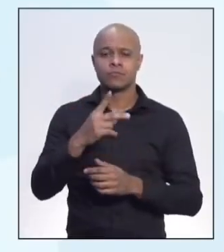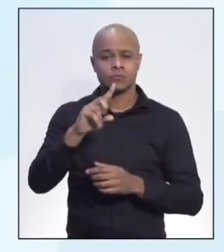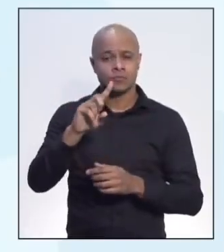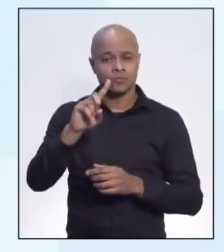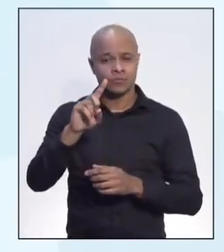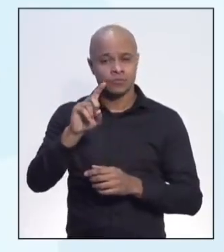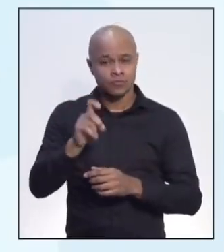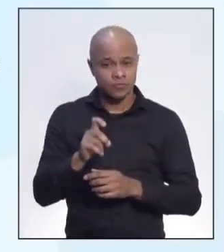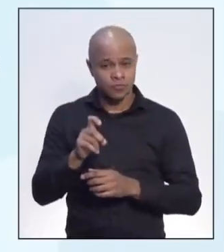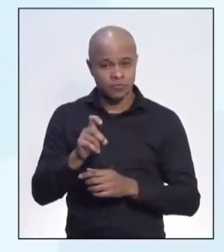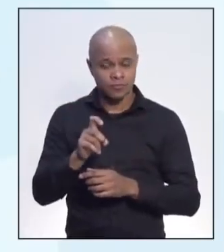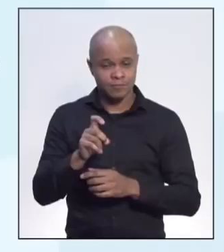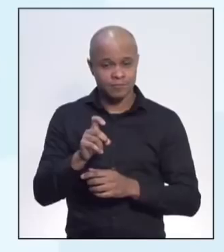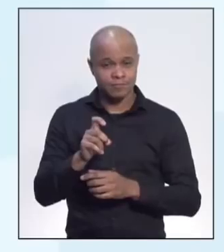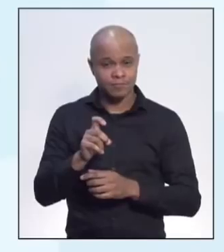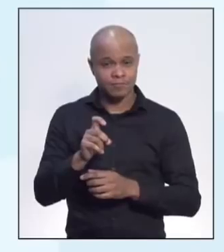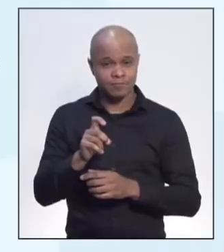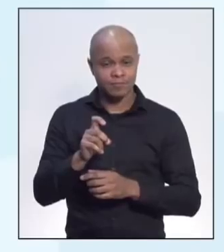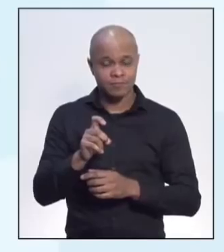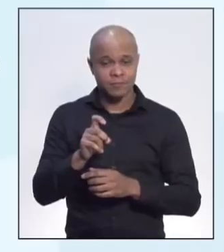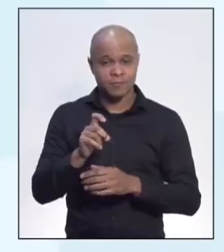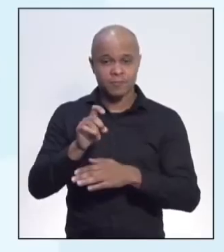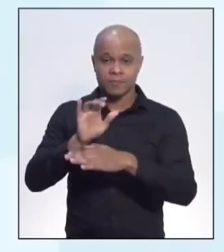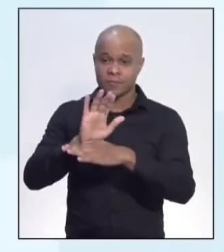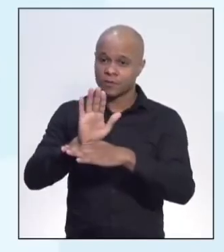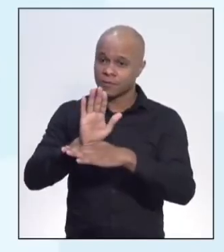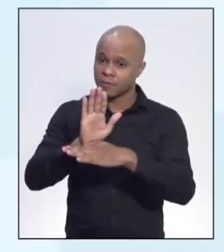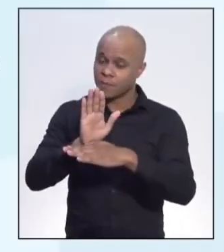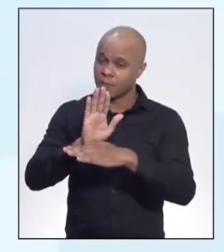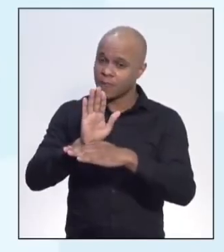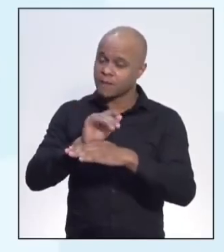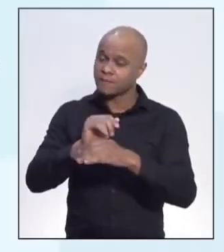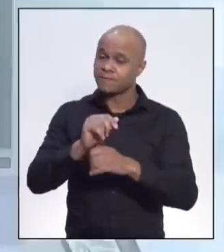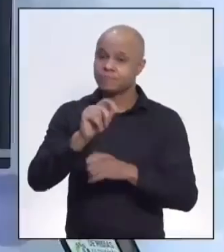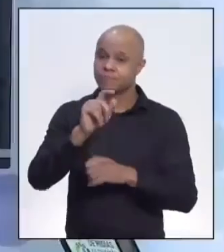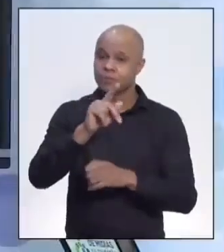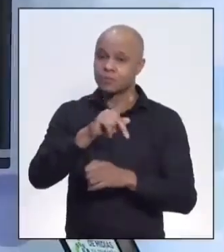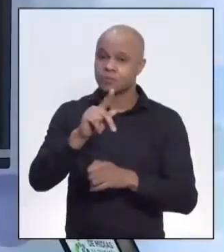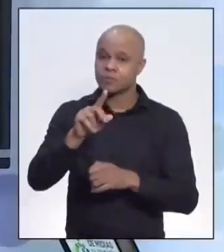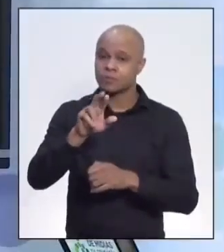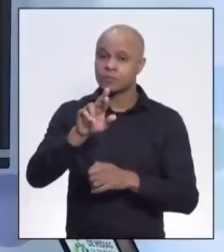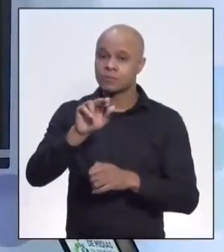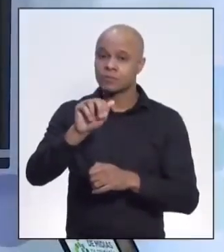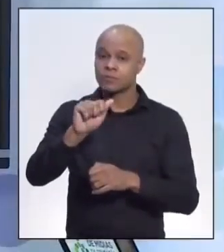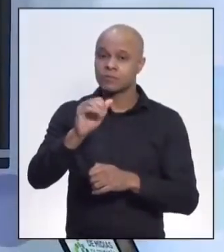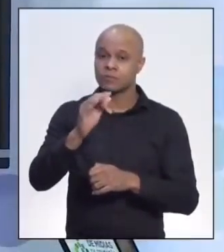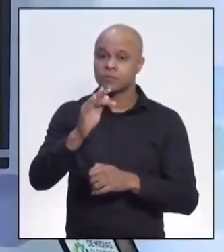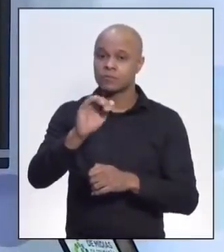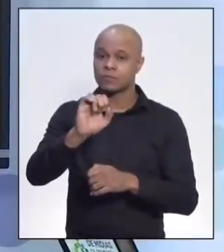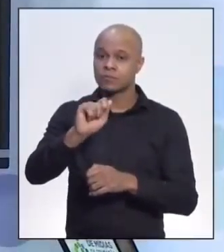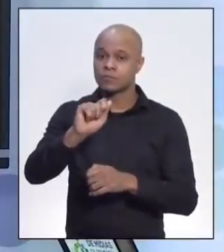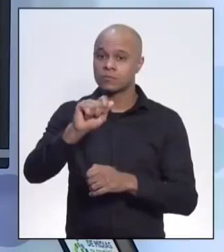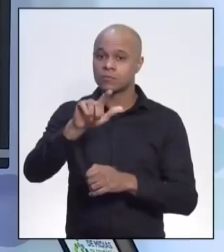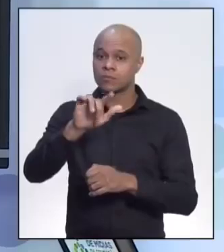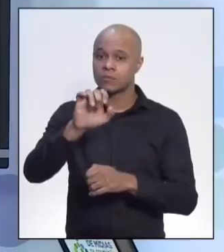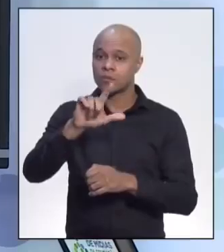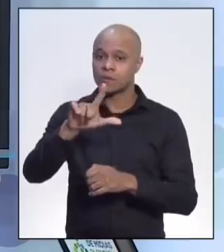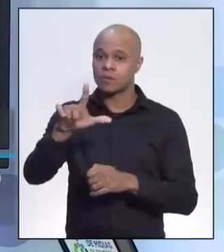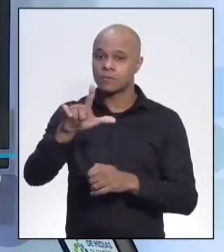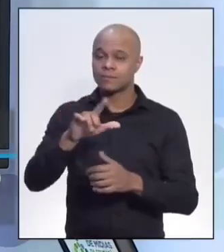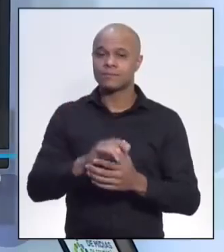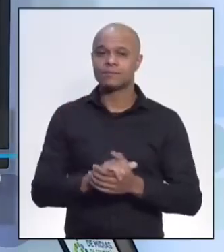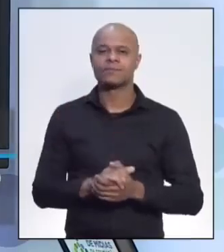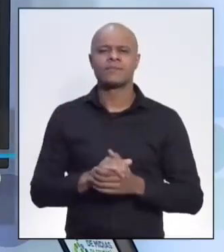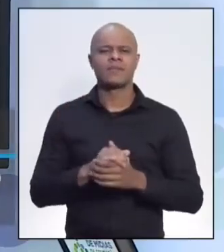2x, que era referente ao vídeo do professor Rafael. Acho que vocês lembram disso, que é a ideia lá da venda